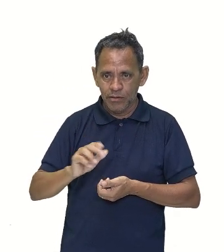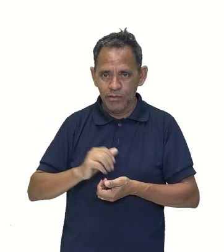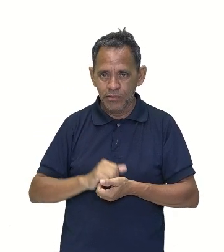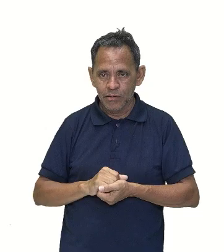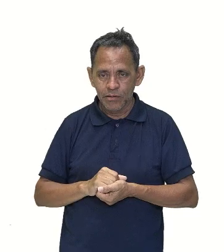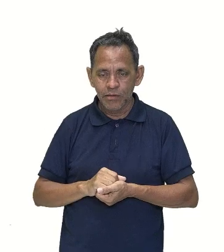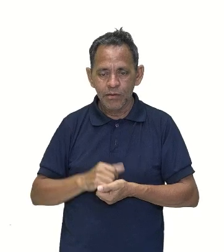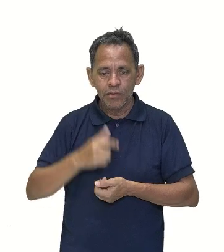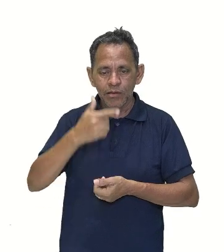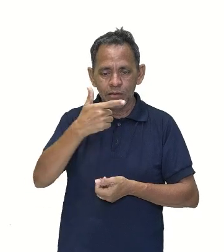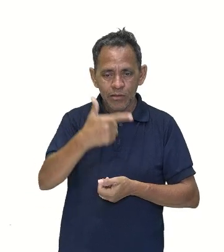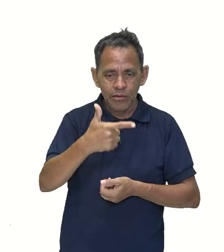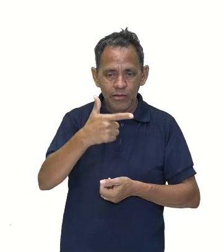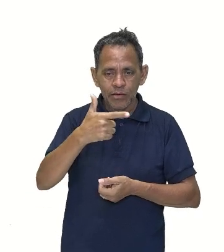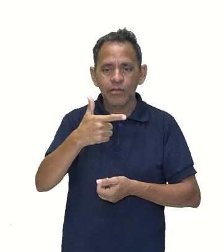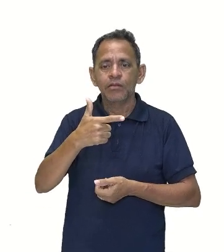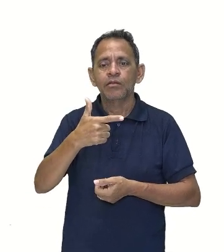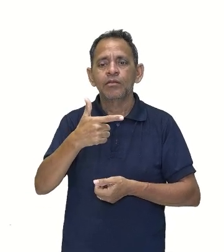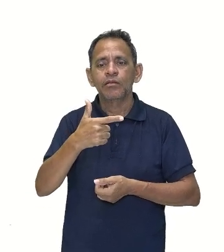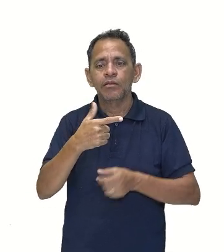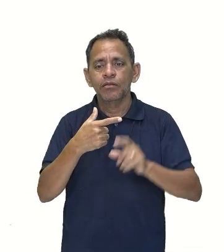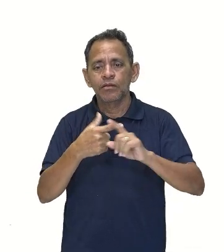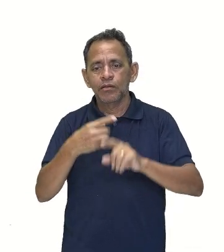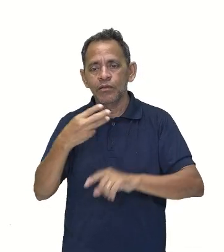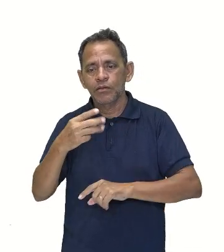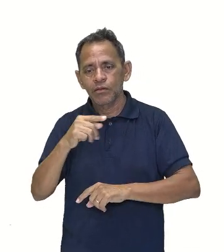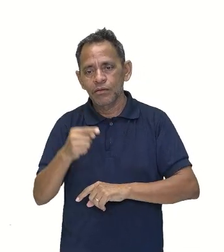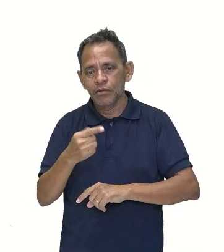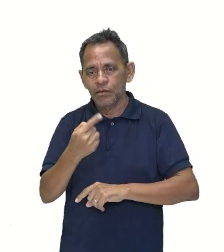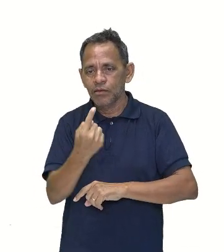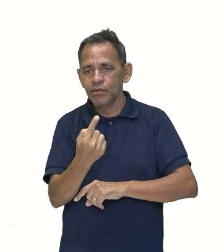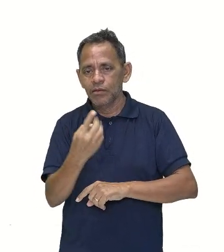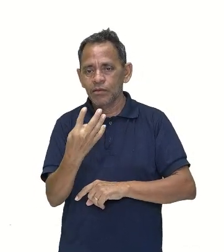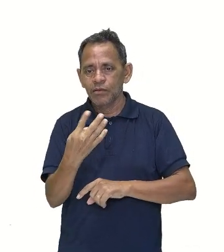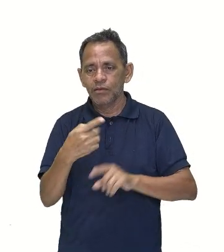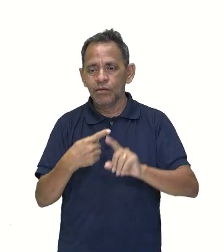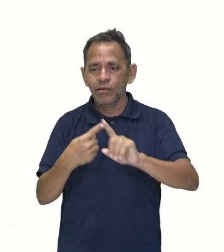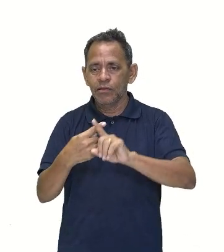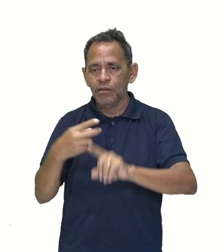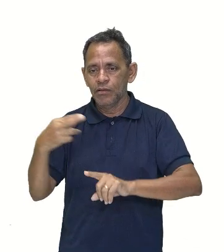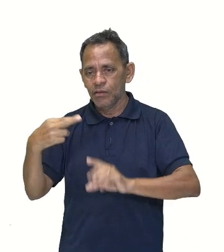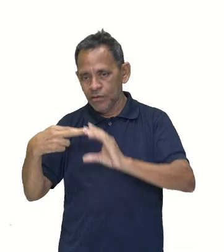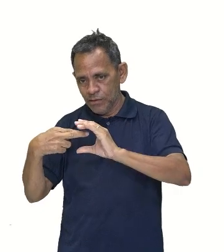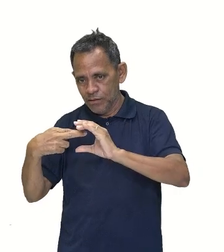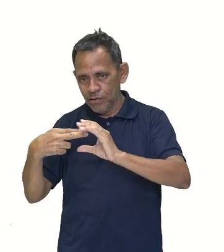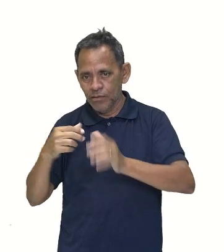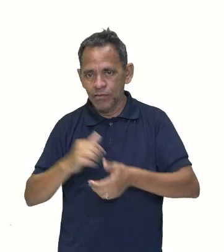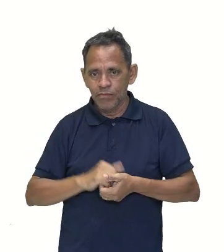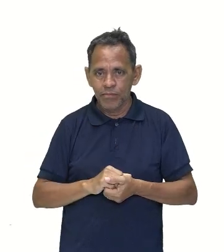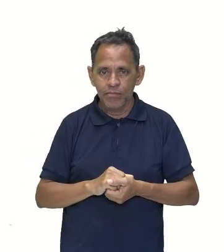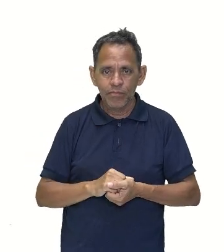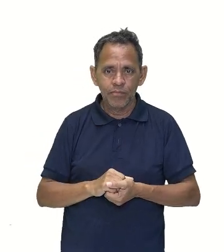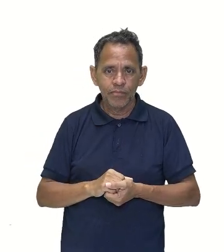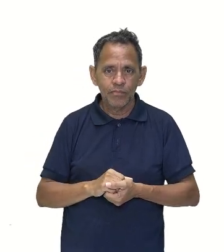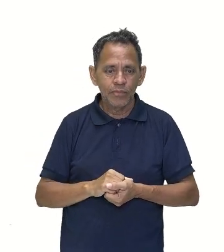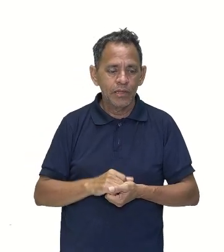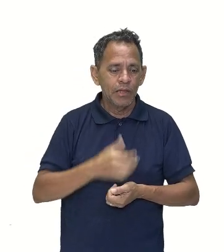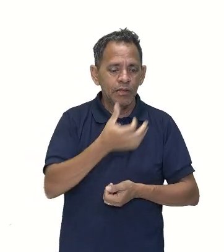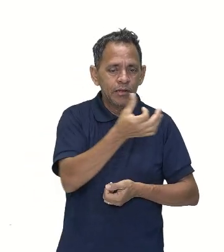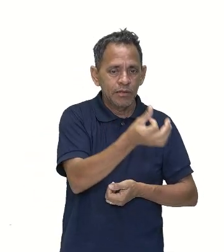2 vezes 3,14 vezes o raio. Aí eu vou trazer esse